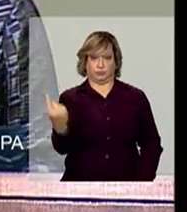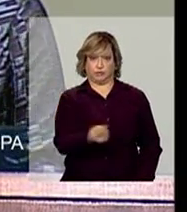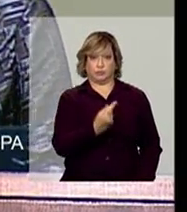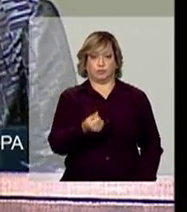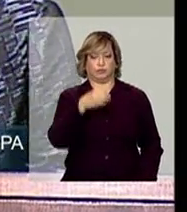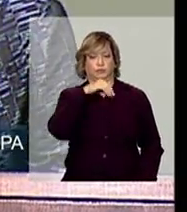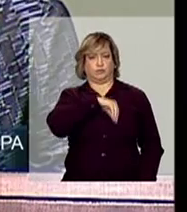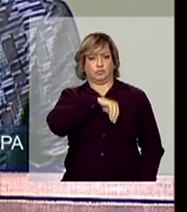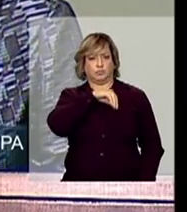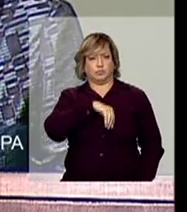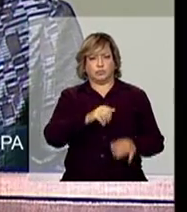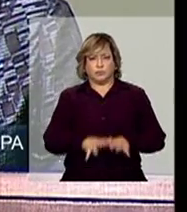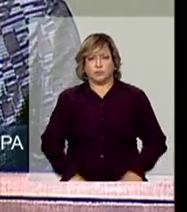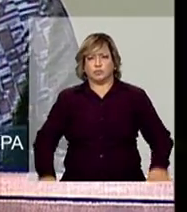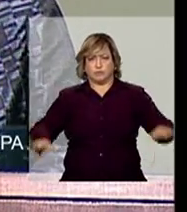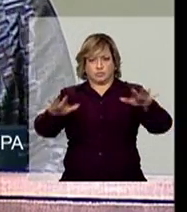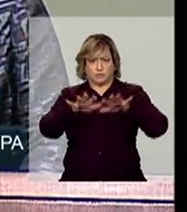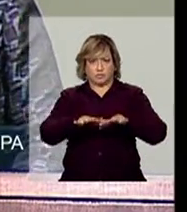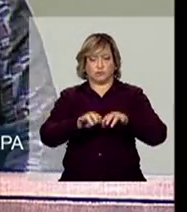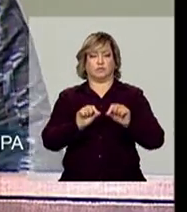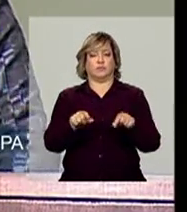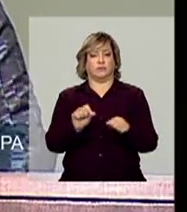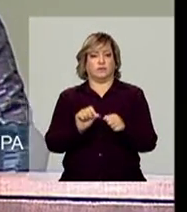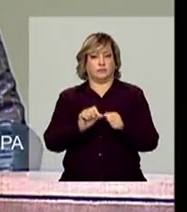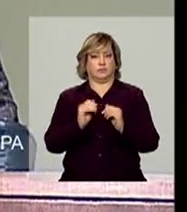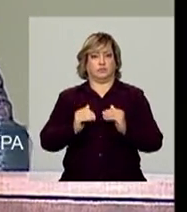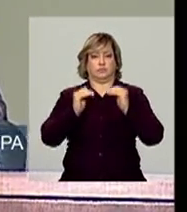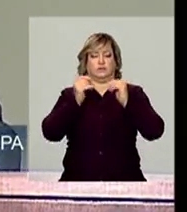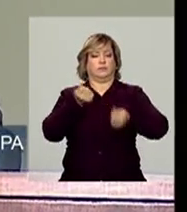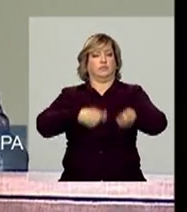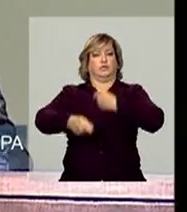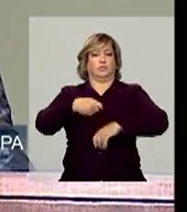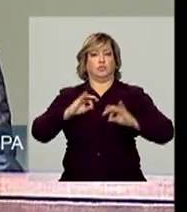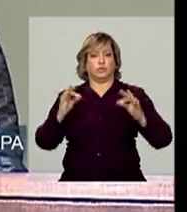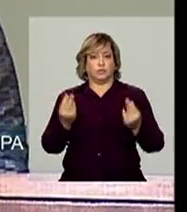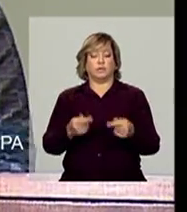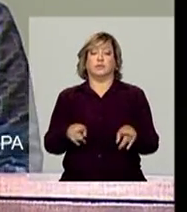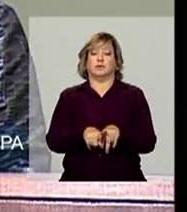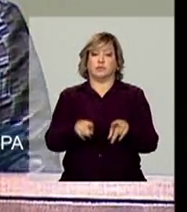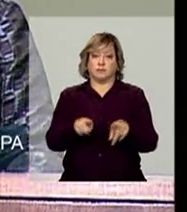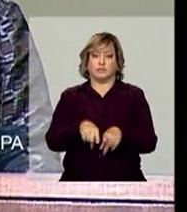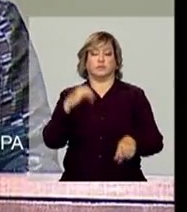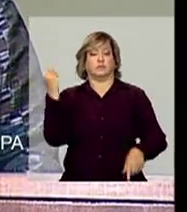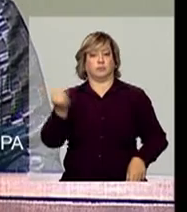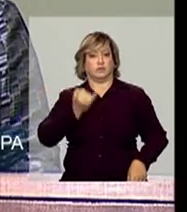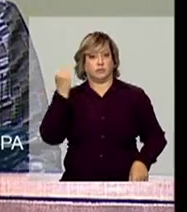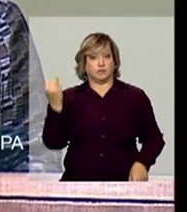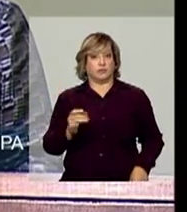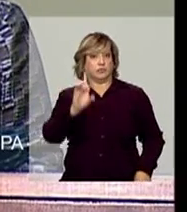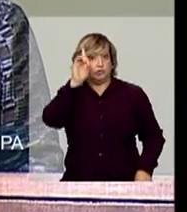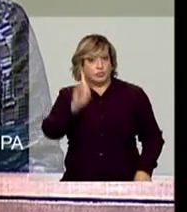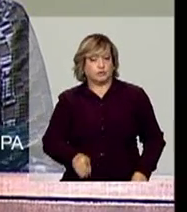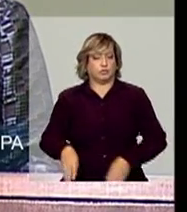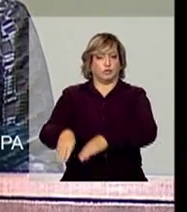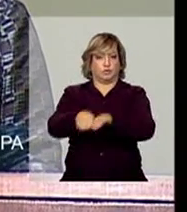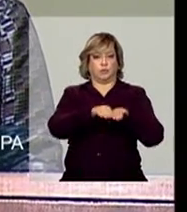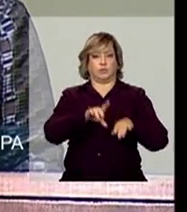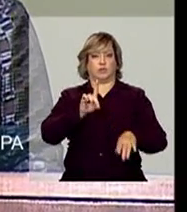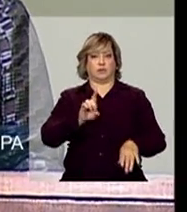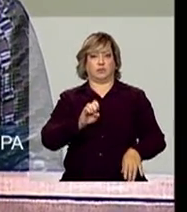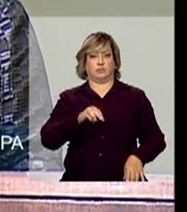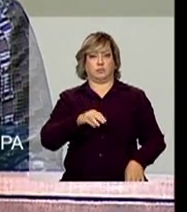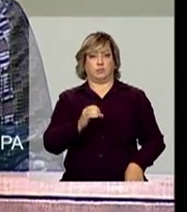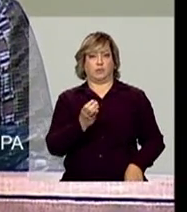renda para fazer crescer a economia, quanto a importância da democracia